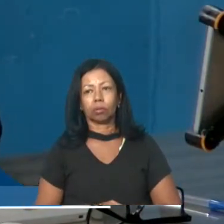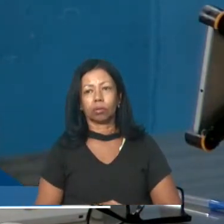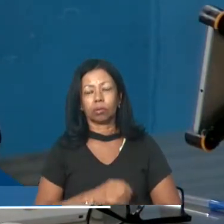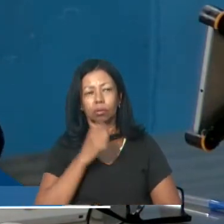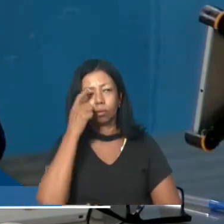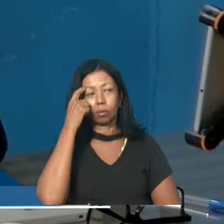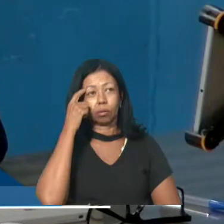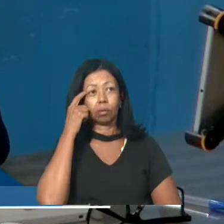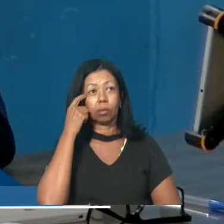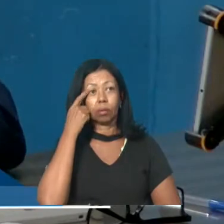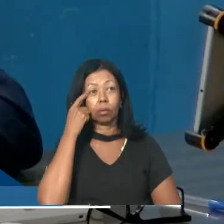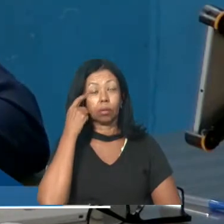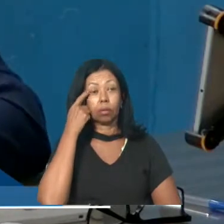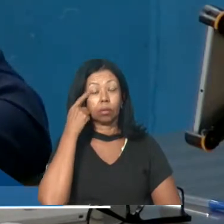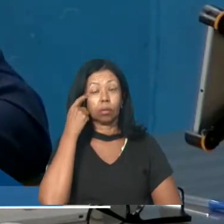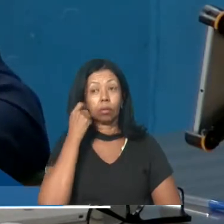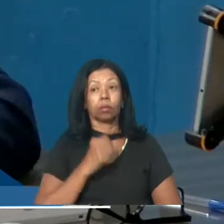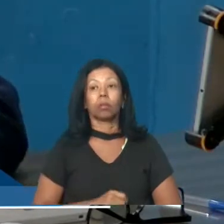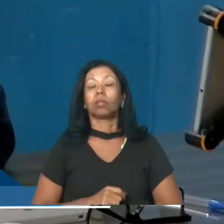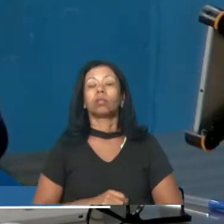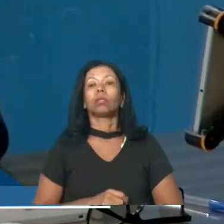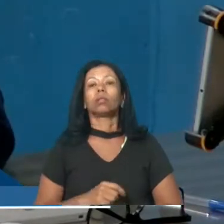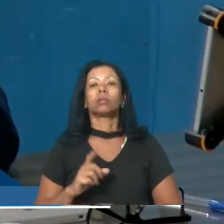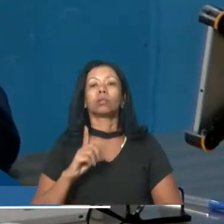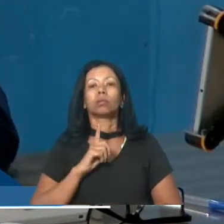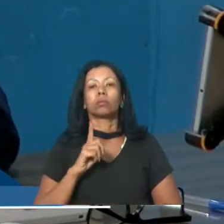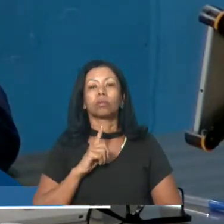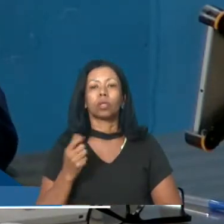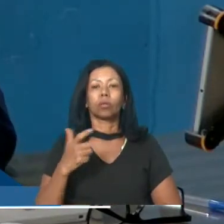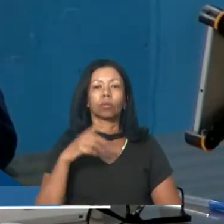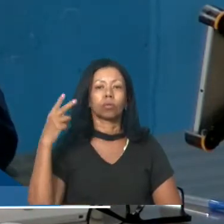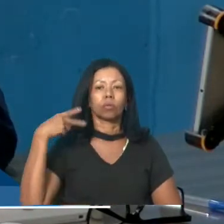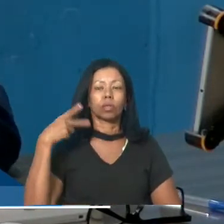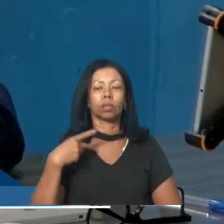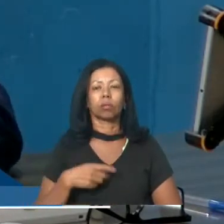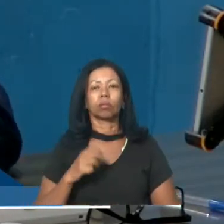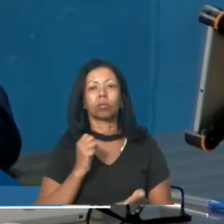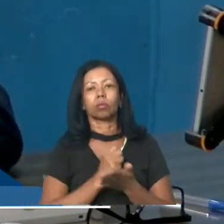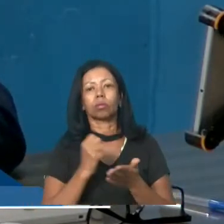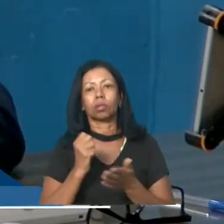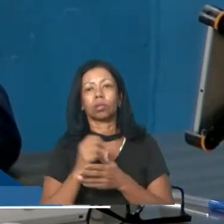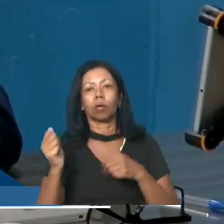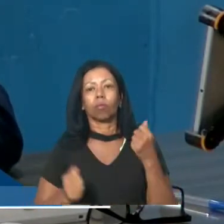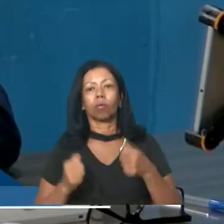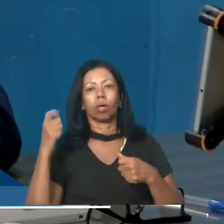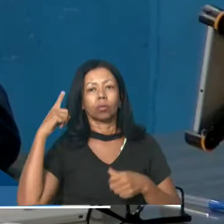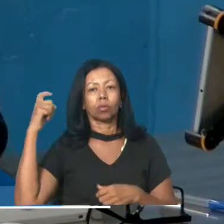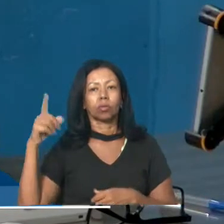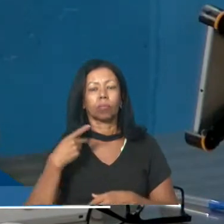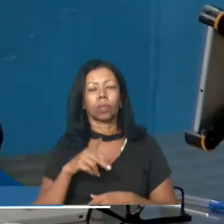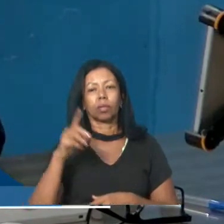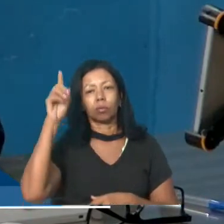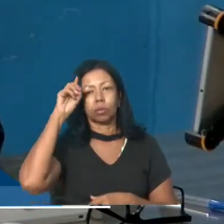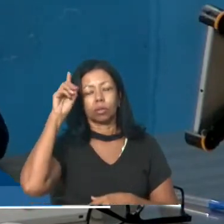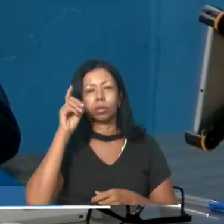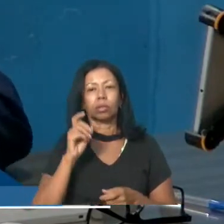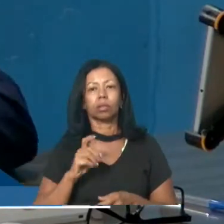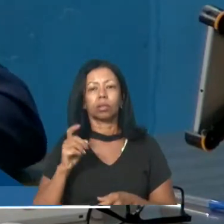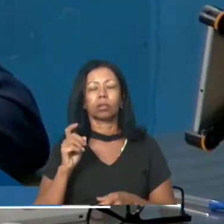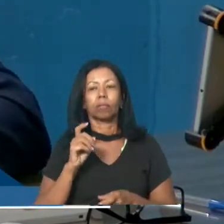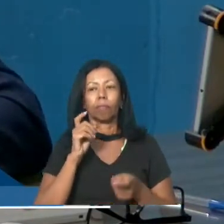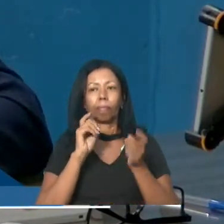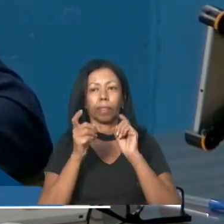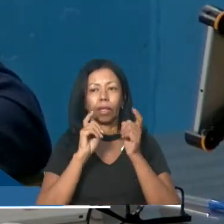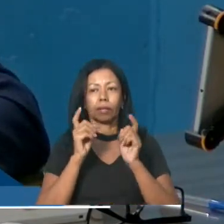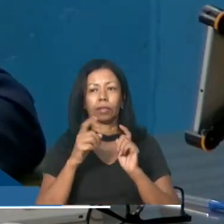me prontifico, vou pensar nessa possibilidade, se tiver algum outro vereador também, de contratar um carro de som para, no dia da sessão, pela manhã inteira andar pelo